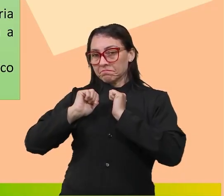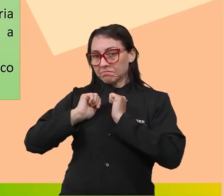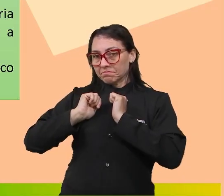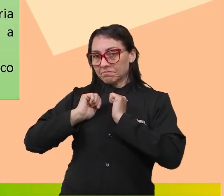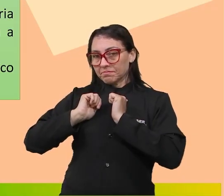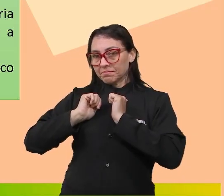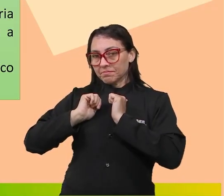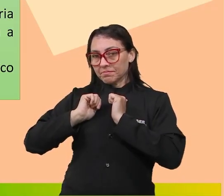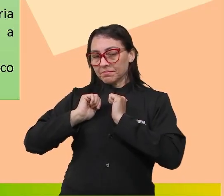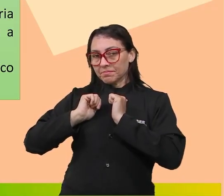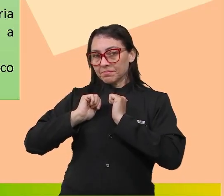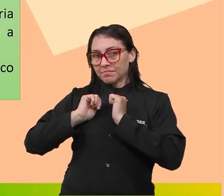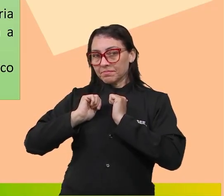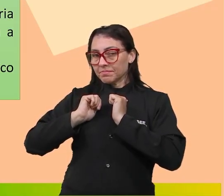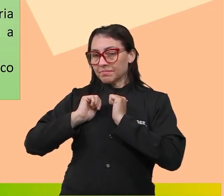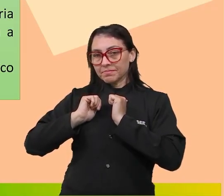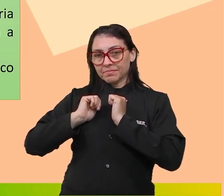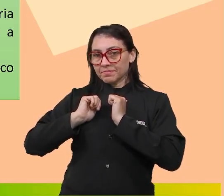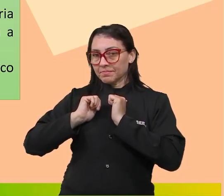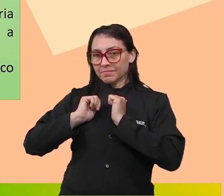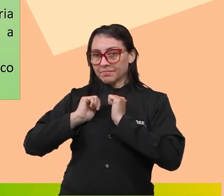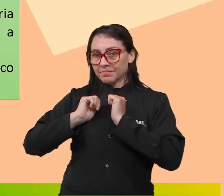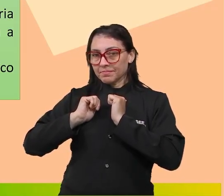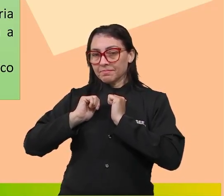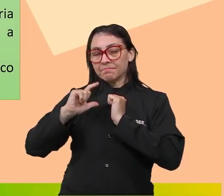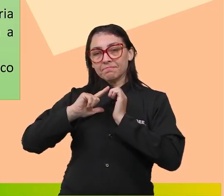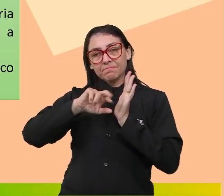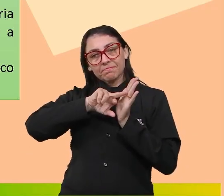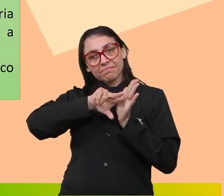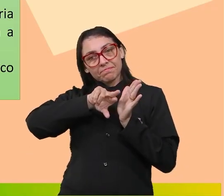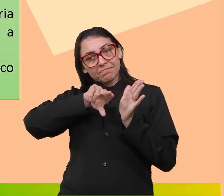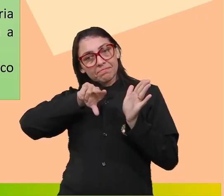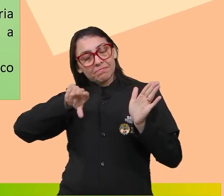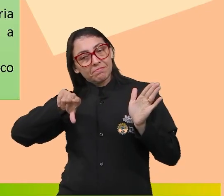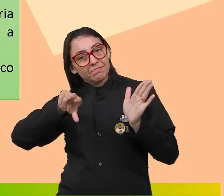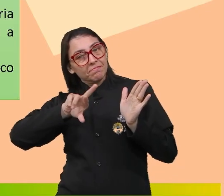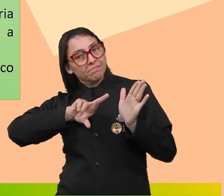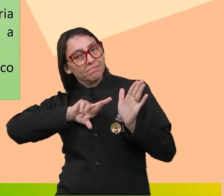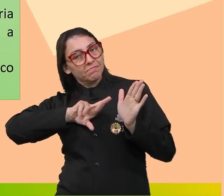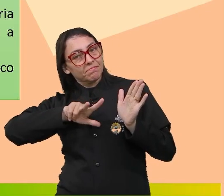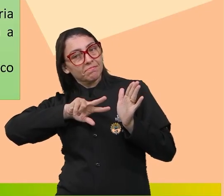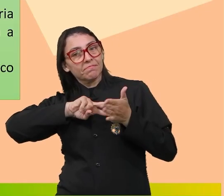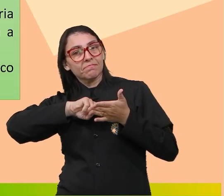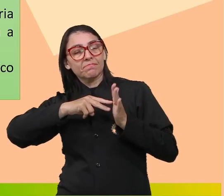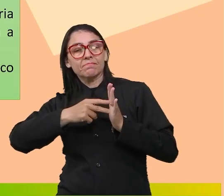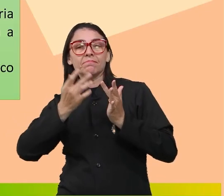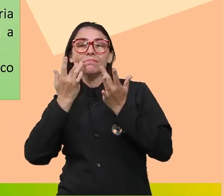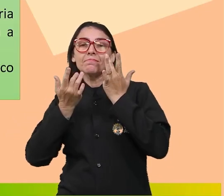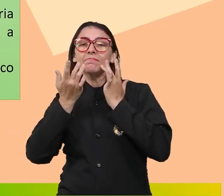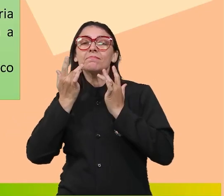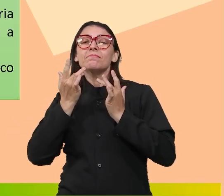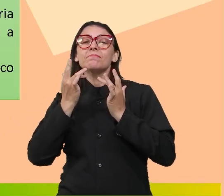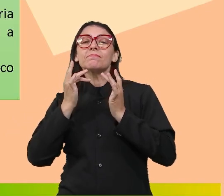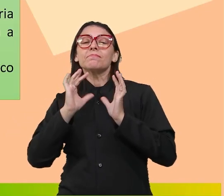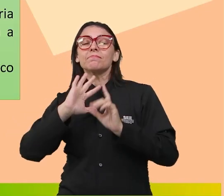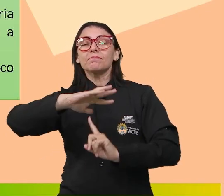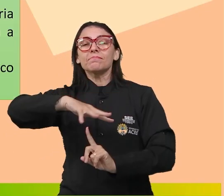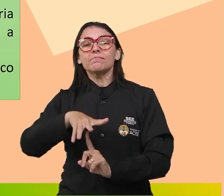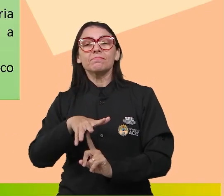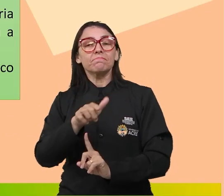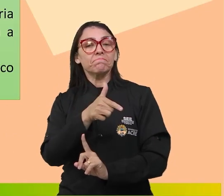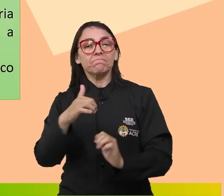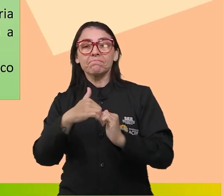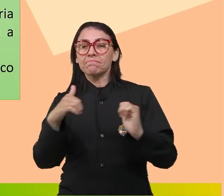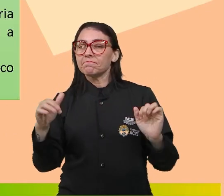passivamente o espetáculo. Então, logo aí a gente tem várias contradições que nada tem a ver com o teatro oprimido. Separação de atores e público, que